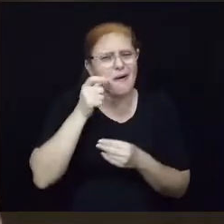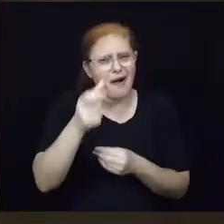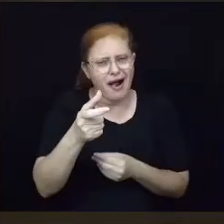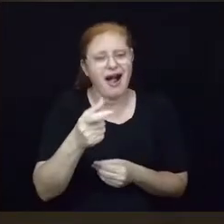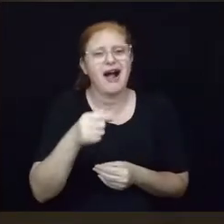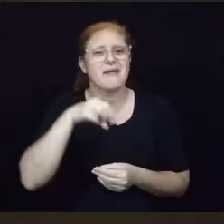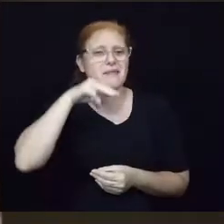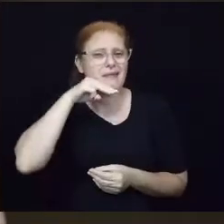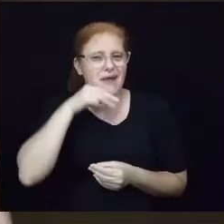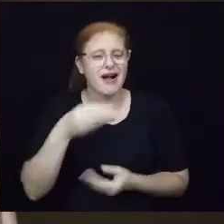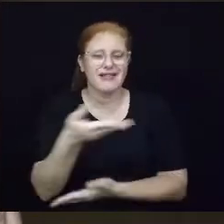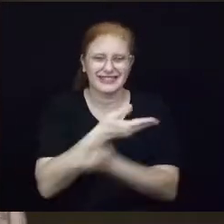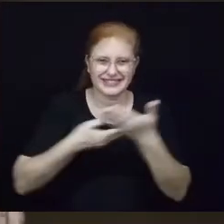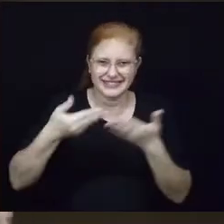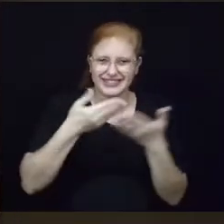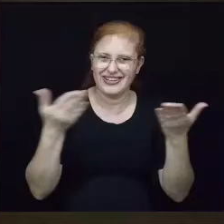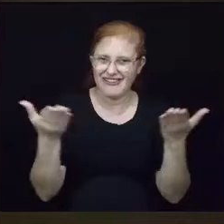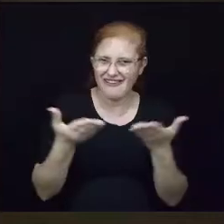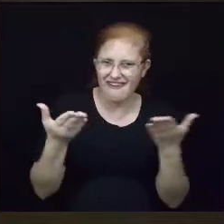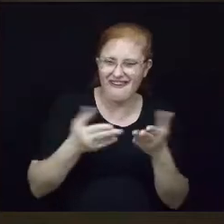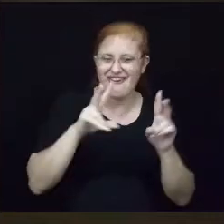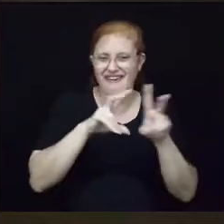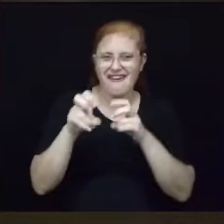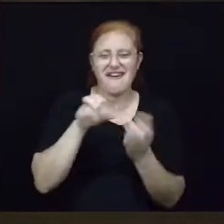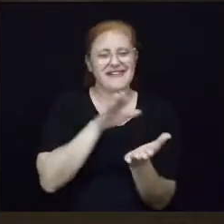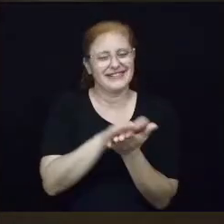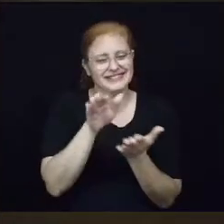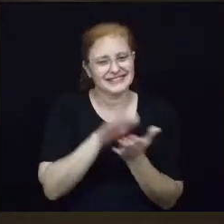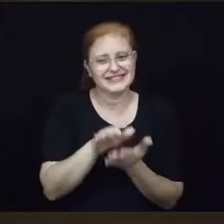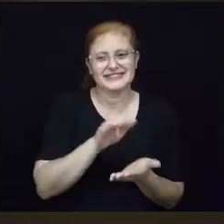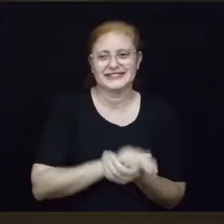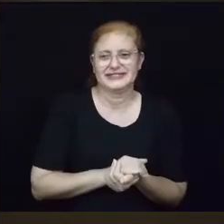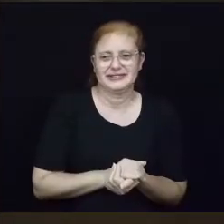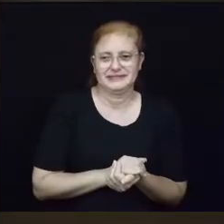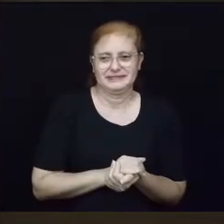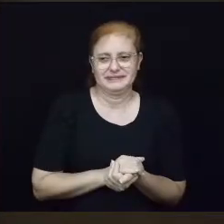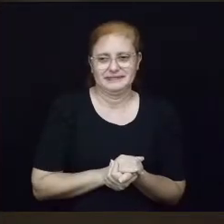o Mauro compartilhou com a gente hoje, né, sobre a produção dele.